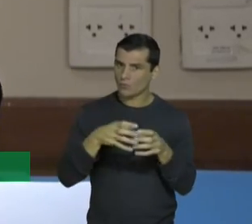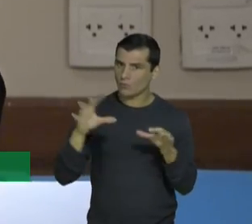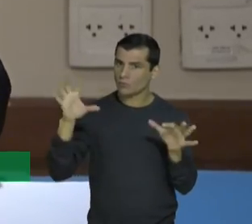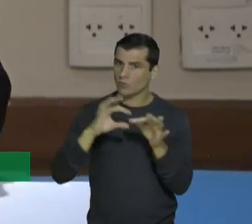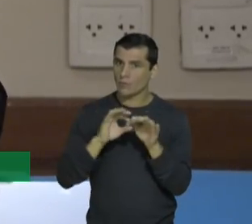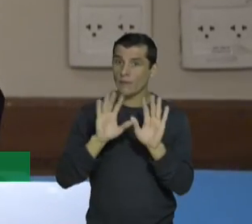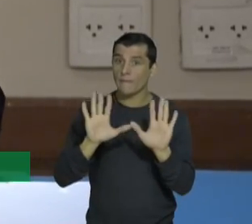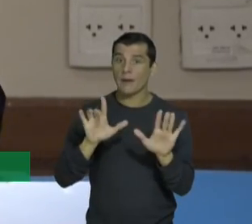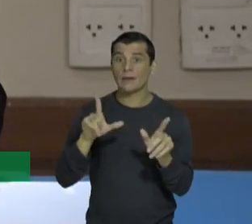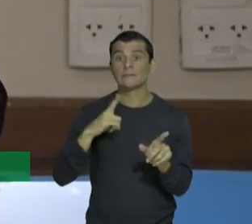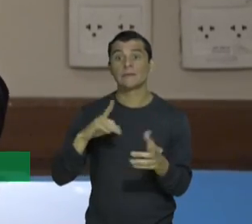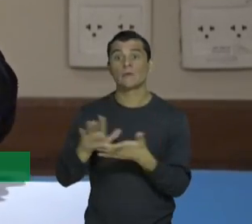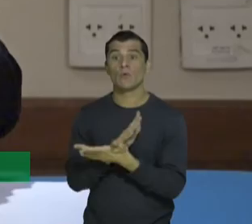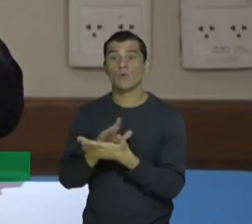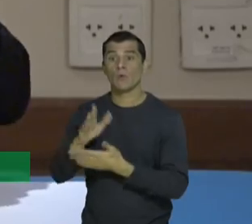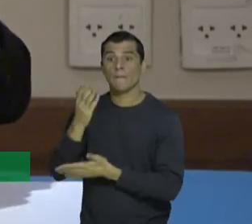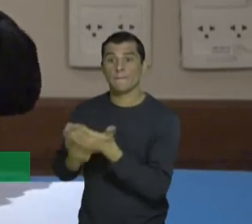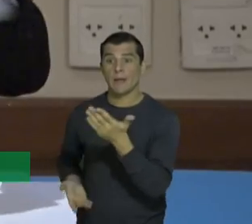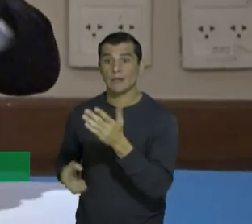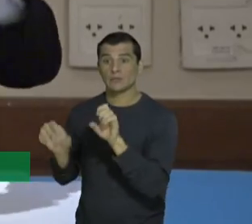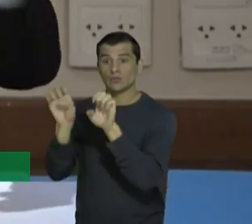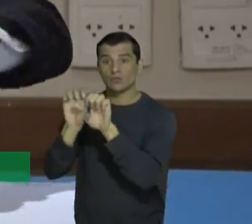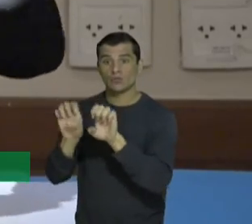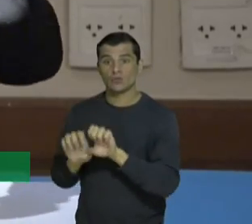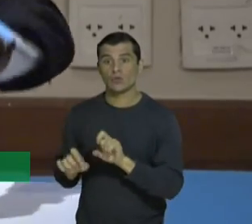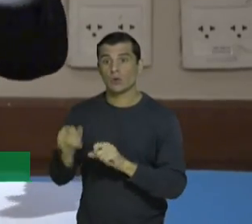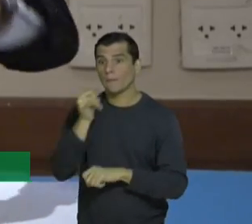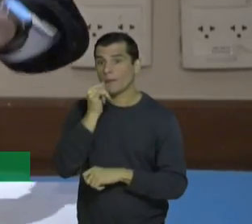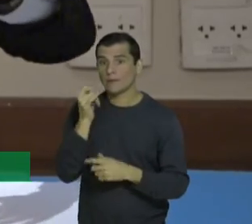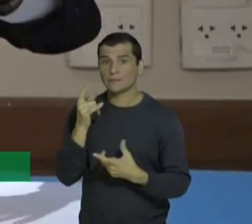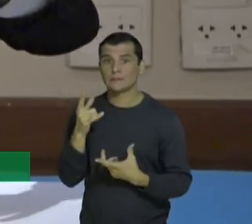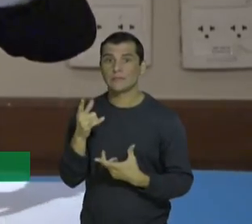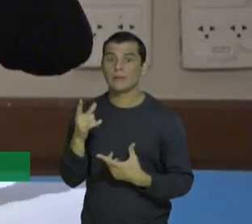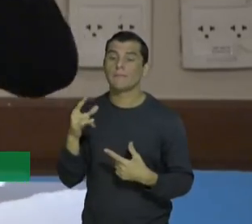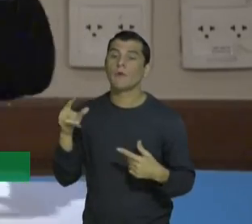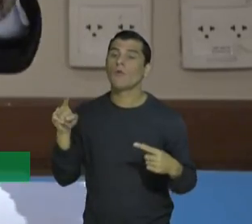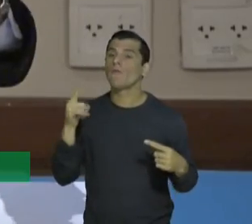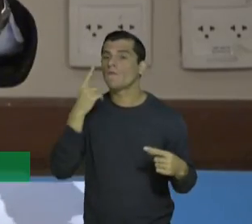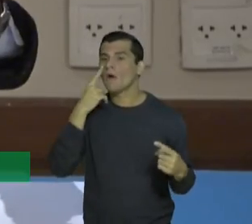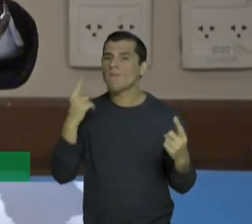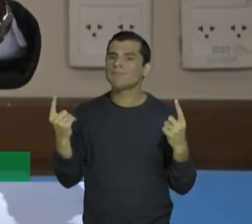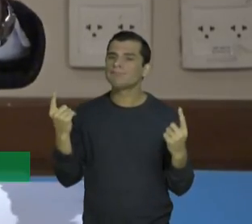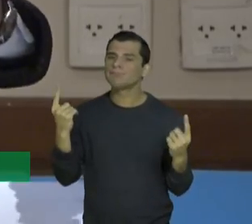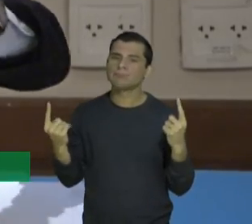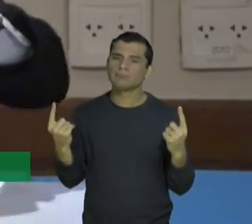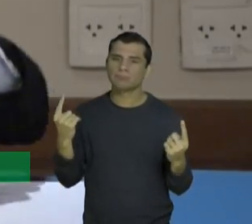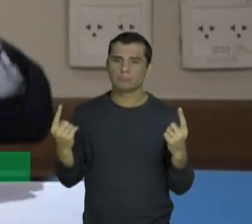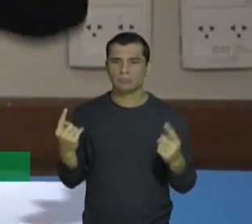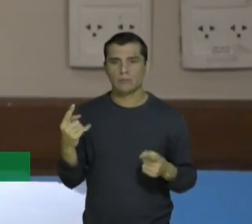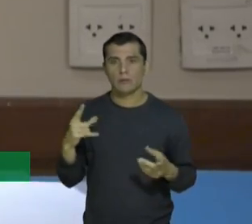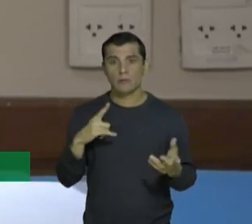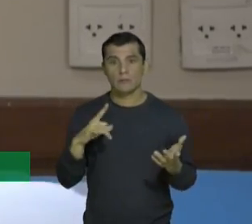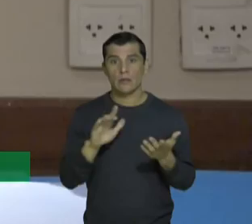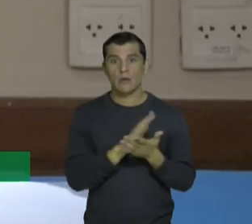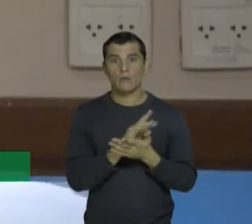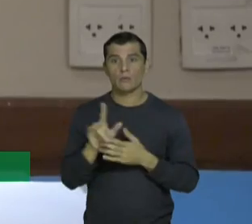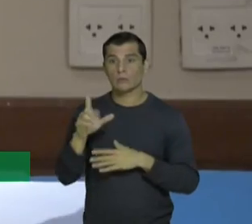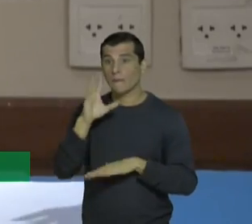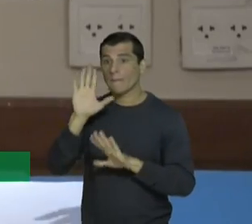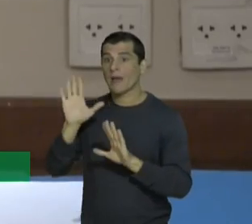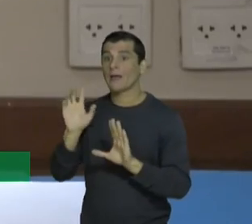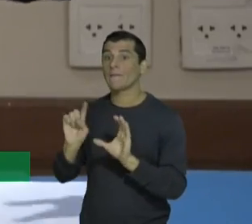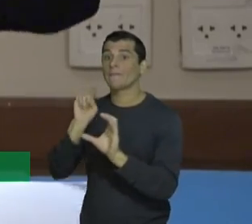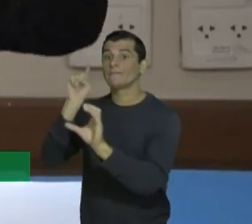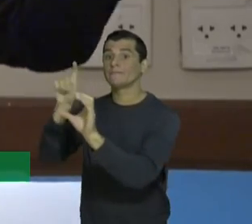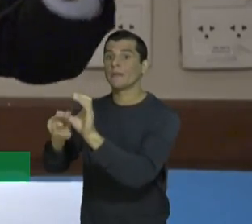perdas estruturais no sentido aí jogando duas linhas teóricas né ganhos na na interdependência perdas na dependência se